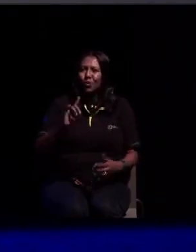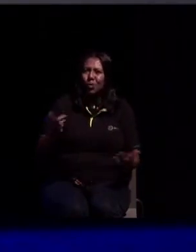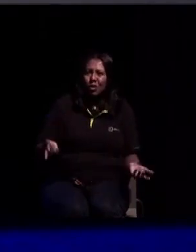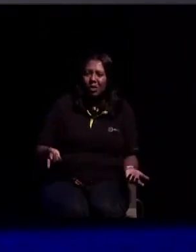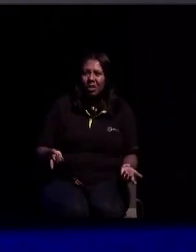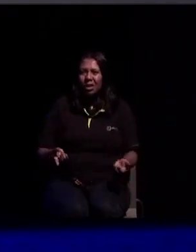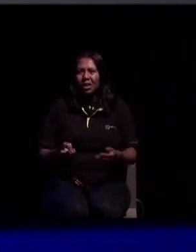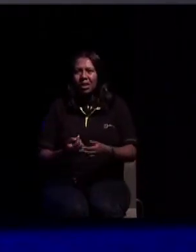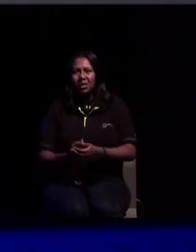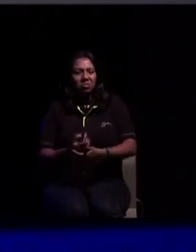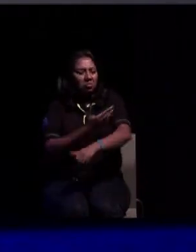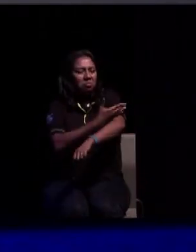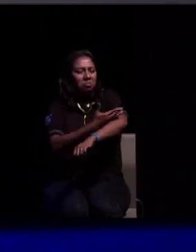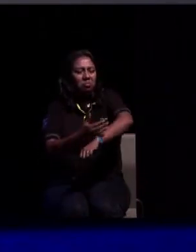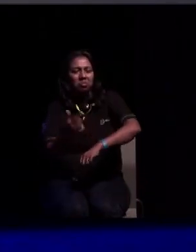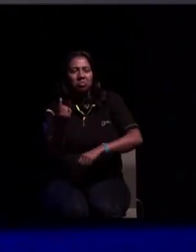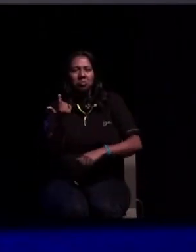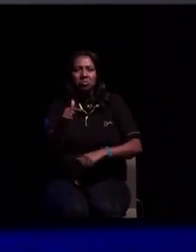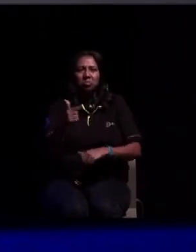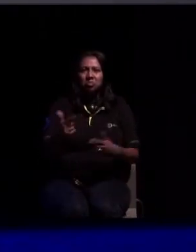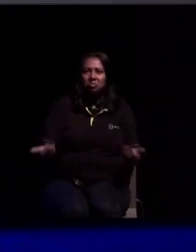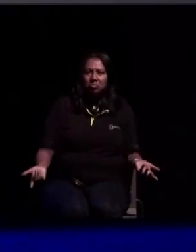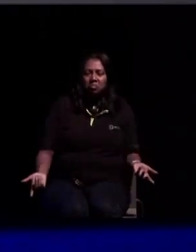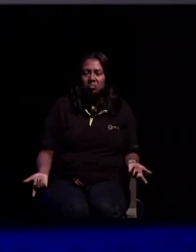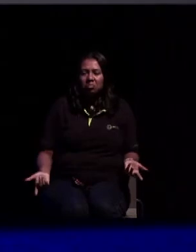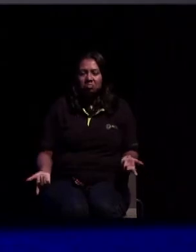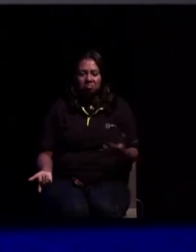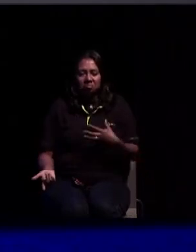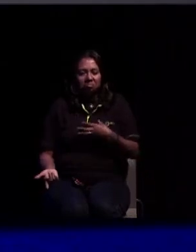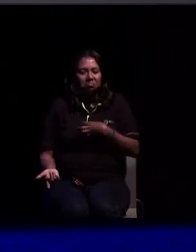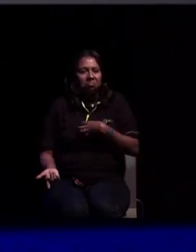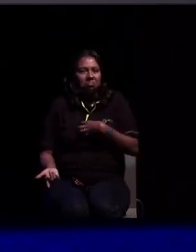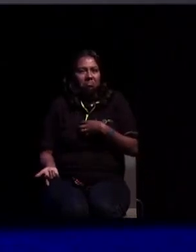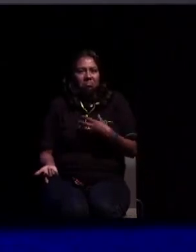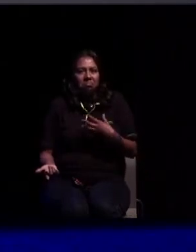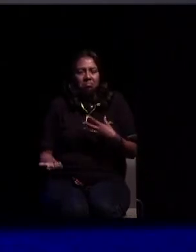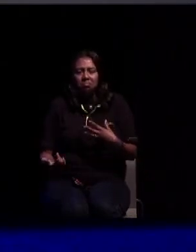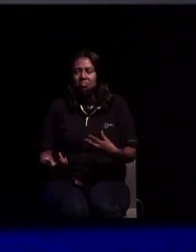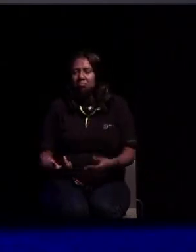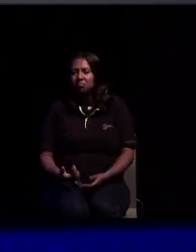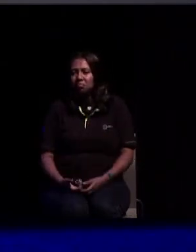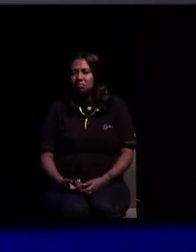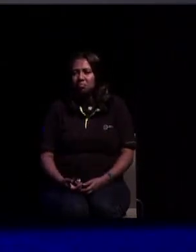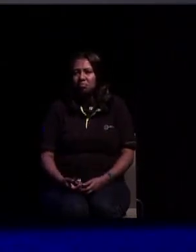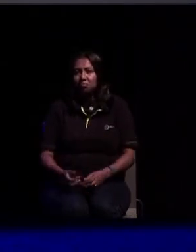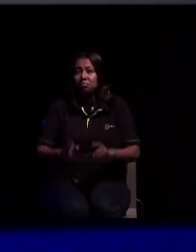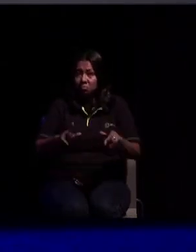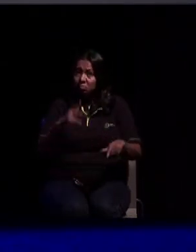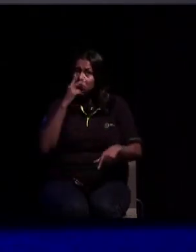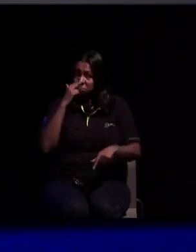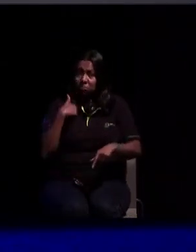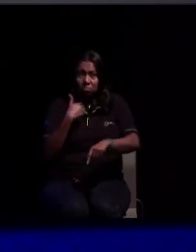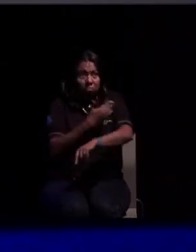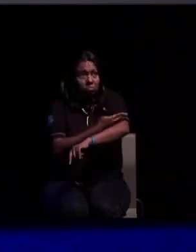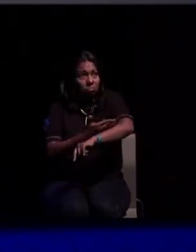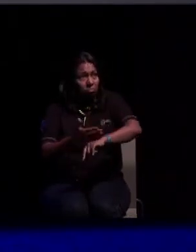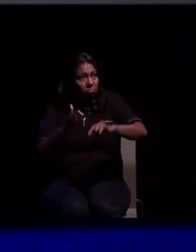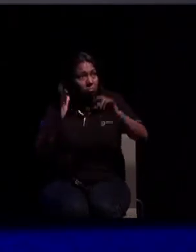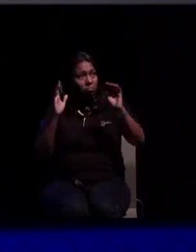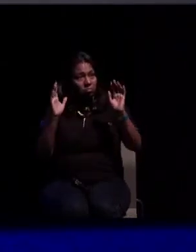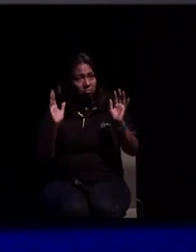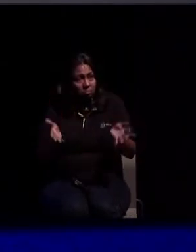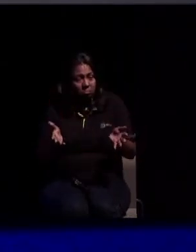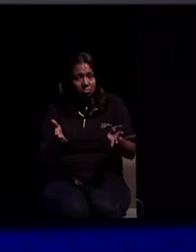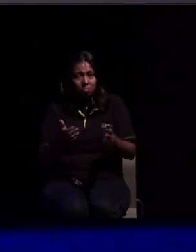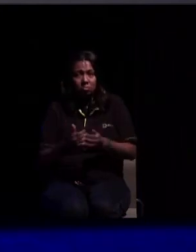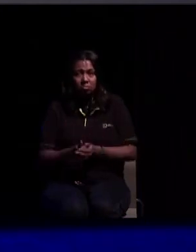aí há décadas, no caso aqui, né, não tem nenhuma criança, né, que nós nos acostumamos a isso tanto quanto